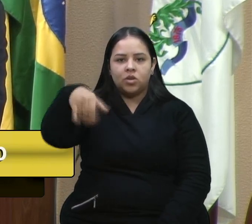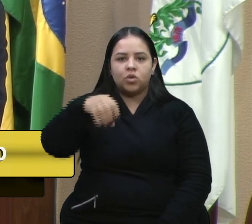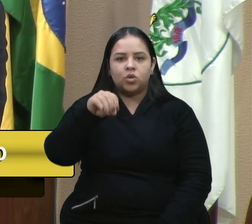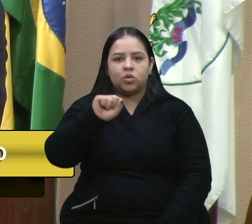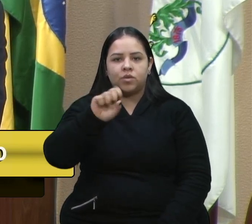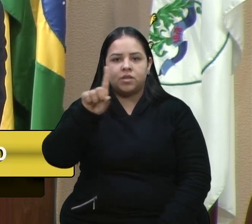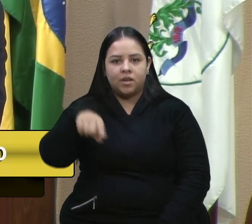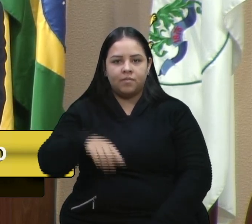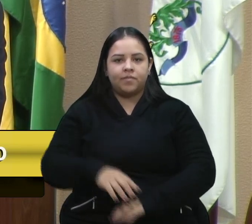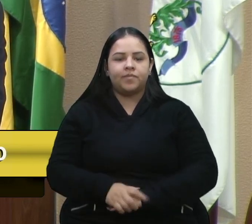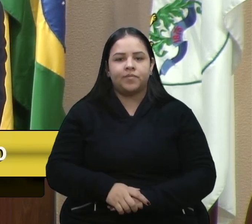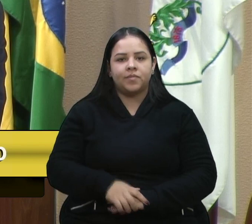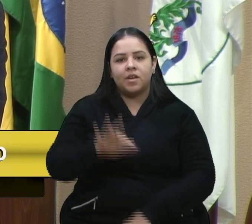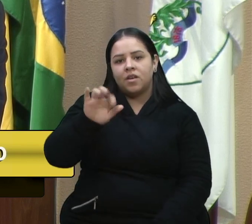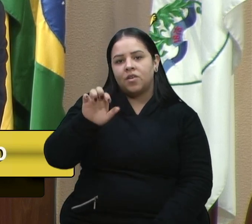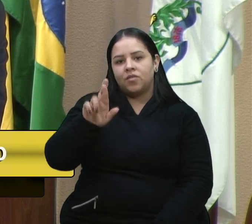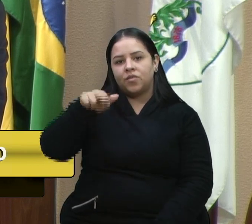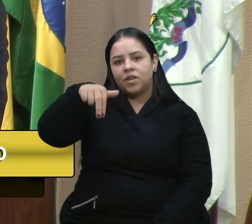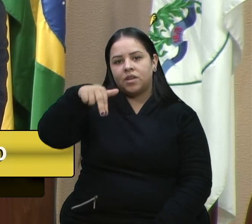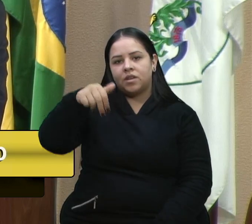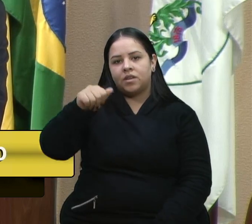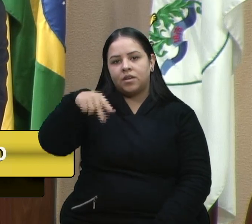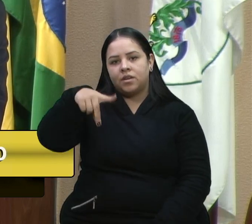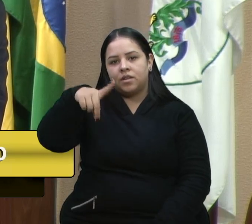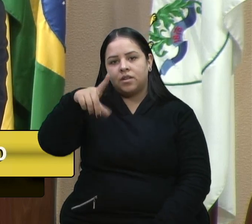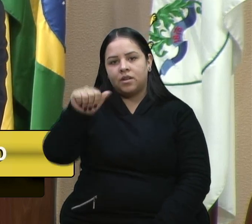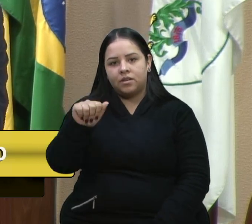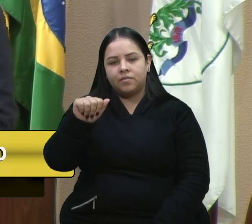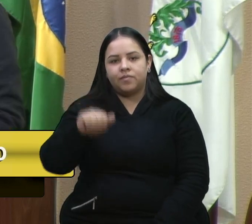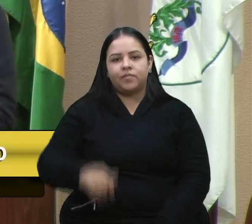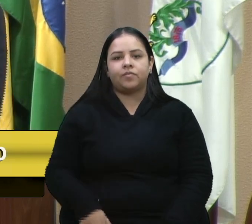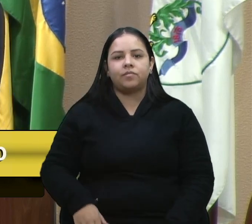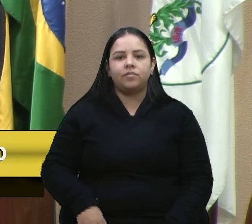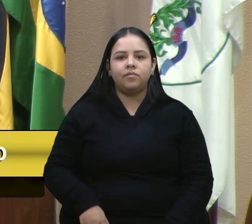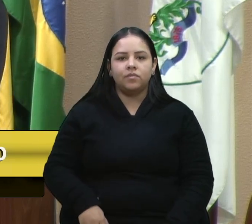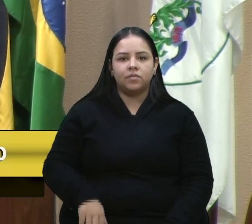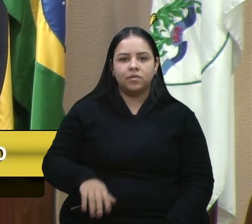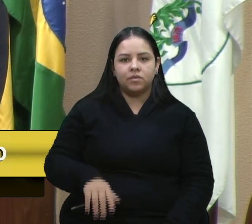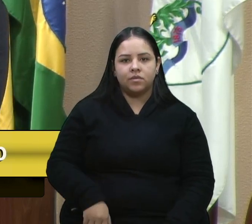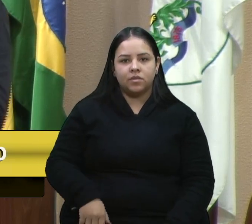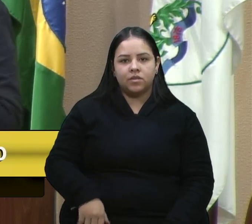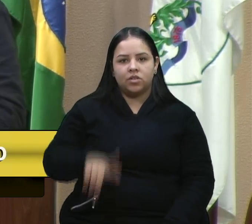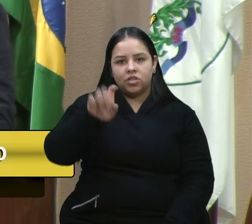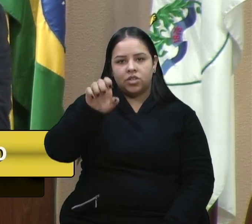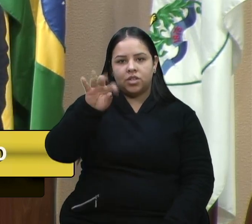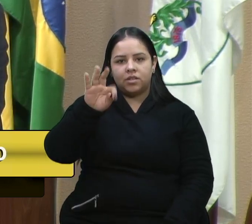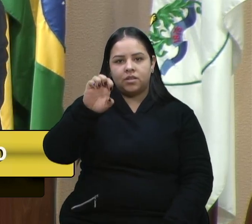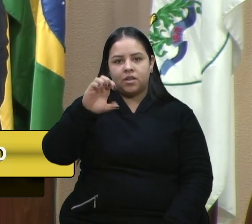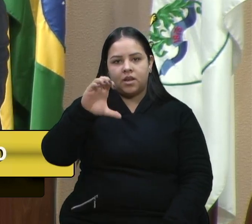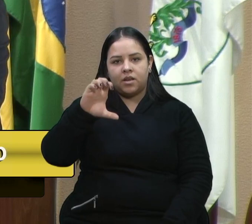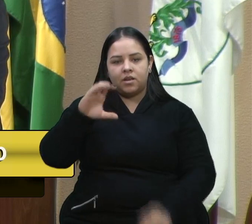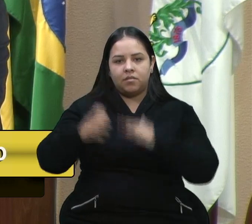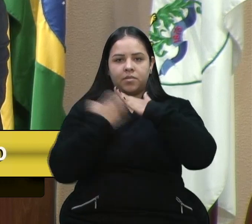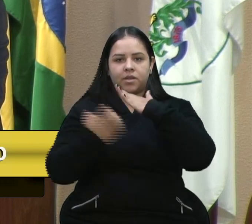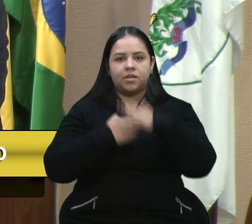de Oliveira, Fernanda Elizabeth Vaio, Getex Logística Limitada, Elton Reis da